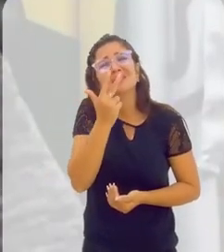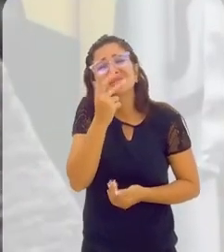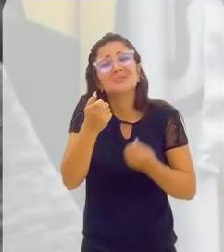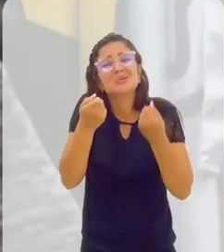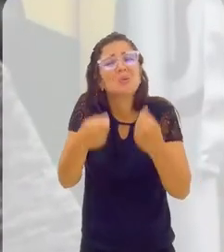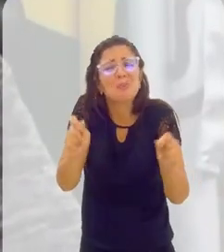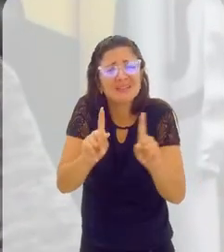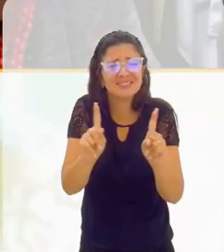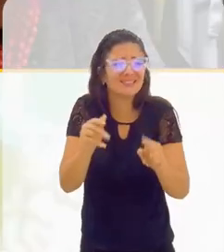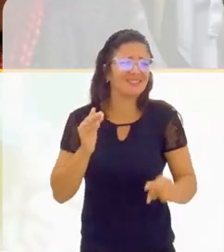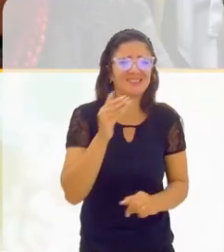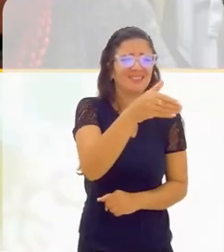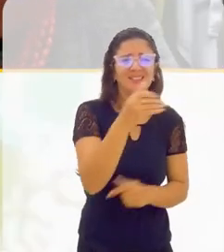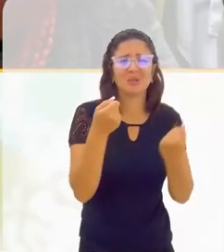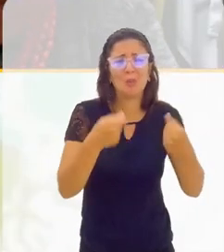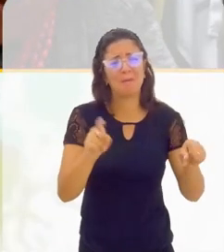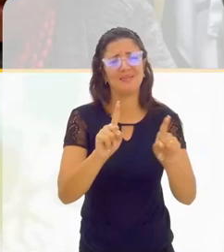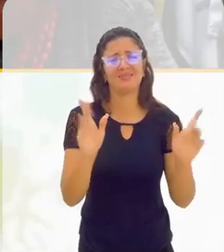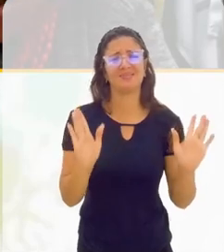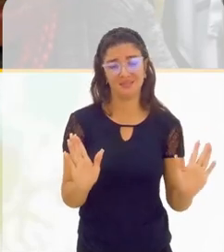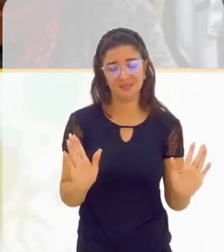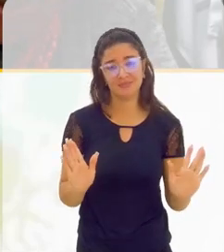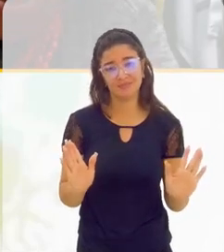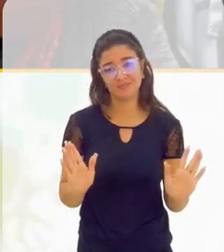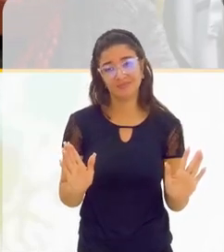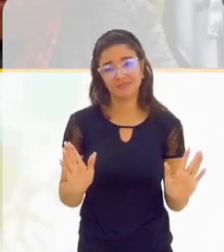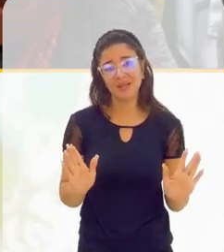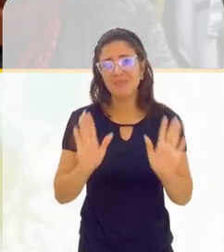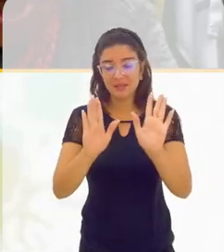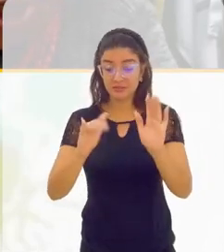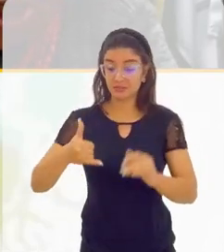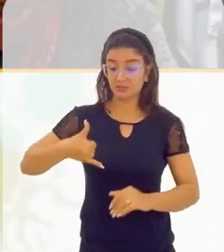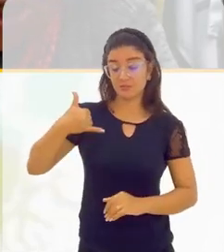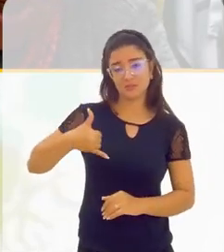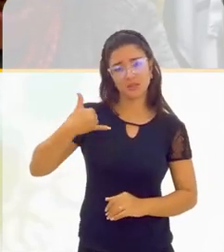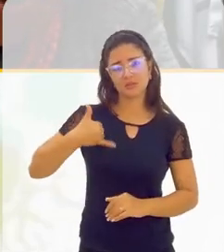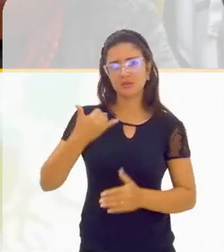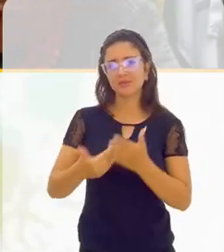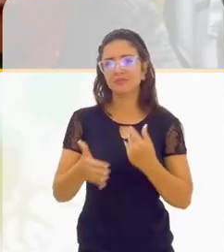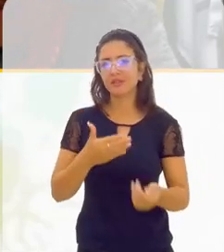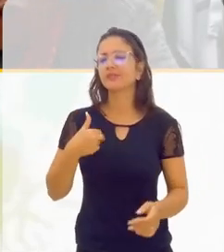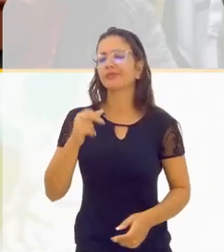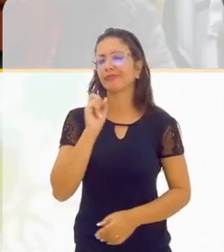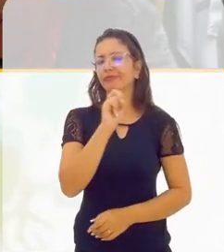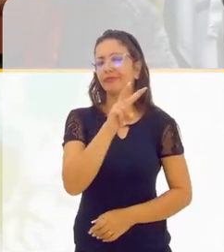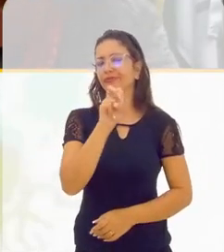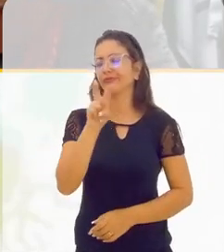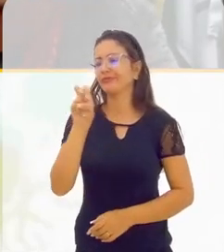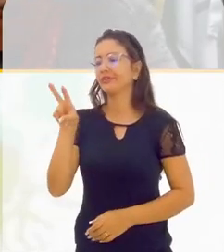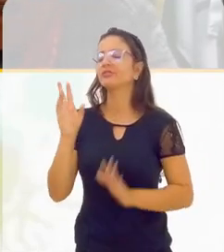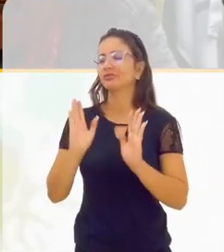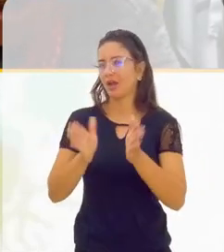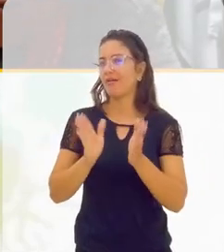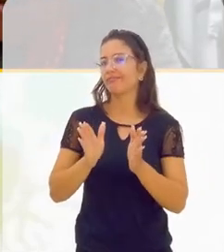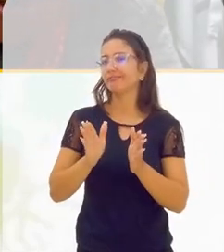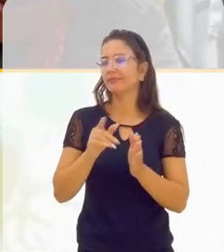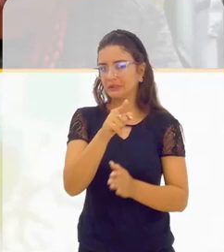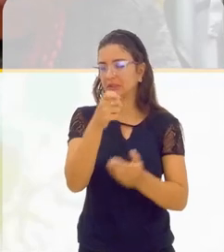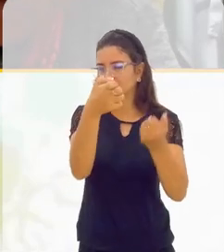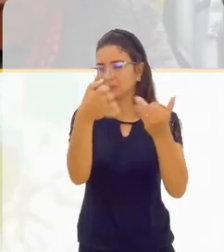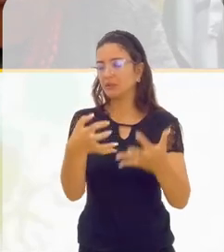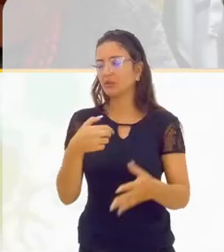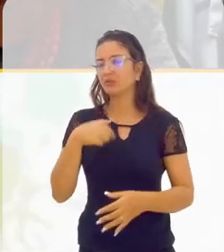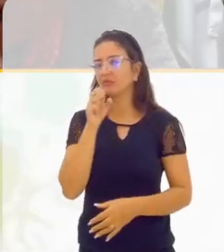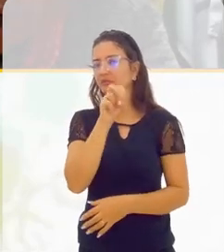precisaria ficar assim questão de idade eu já vi isso não é a primeira vez